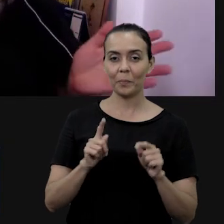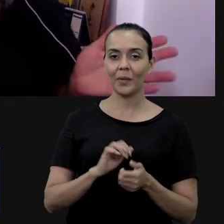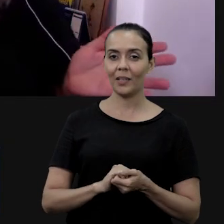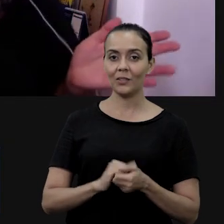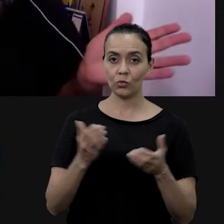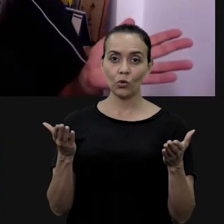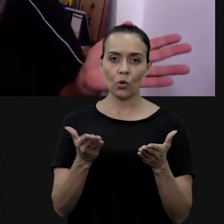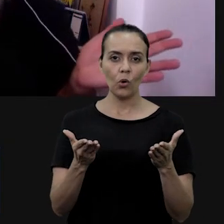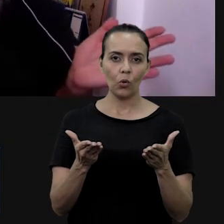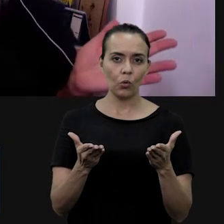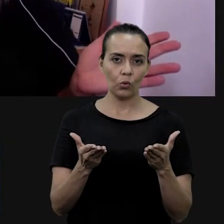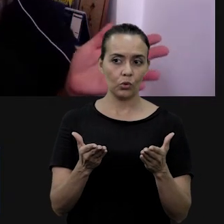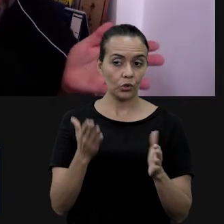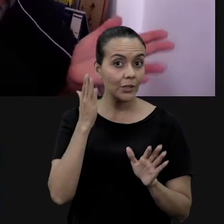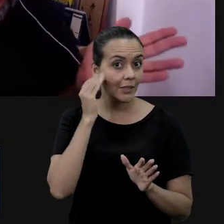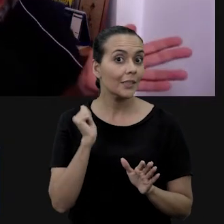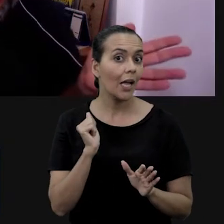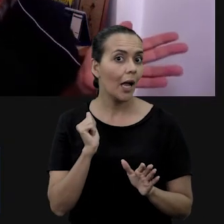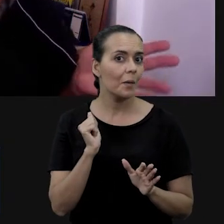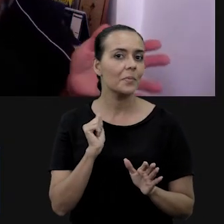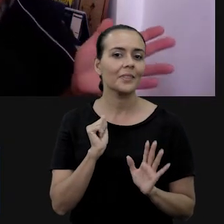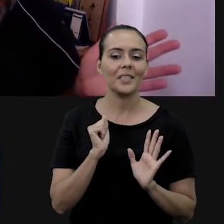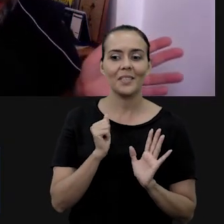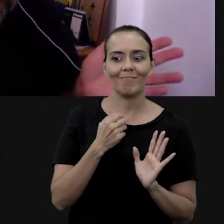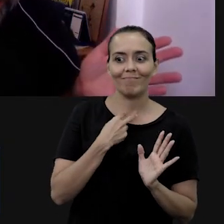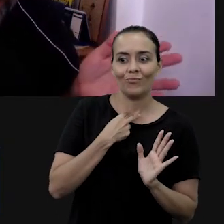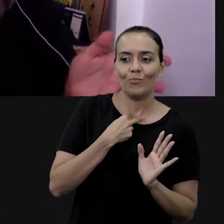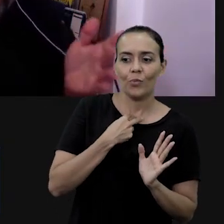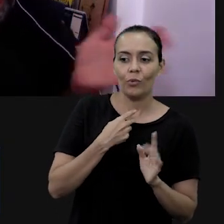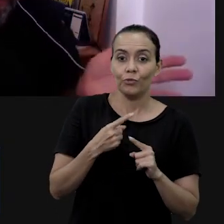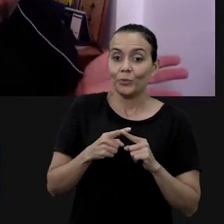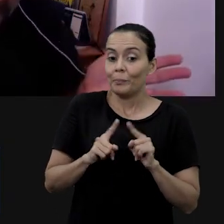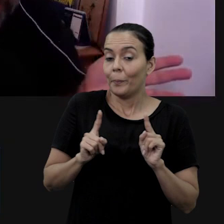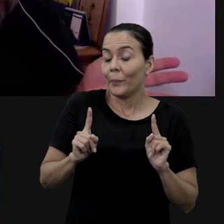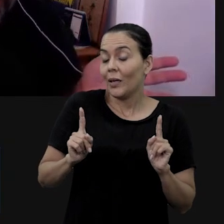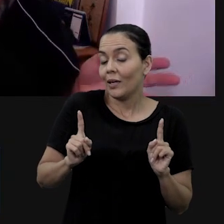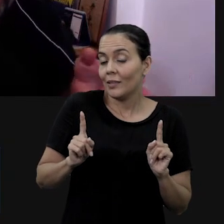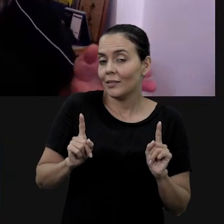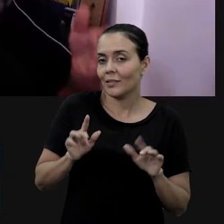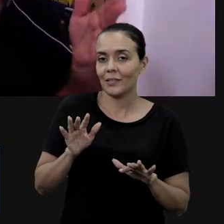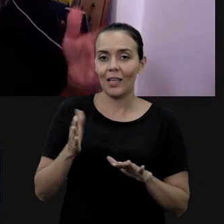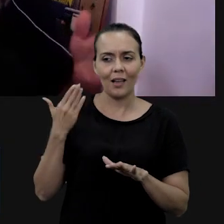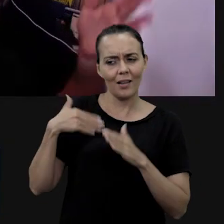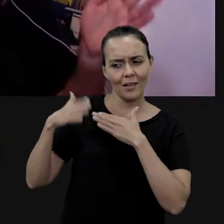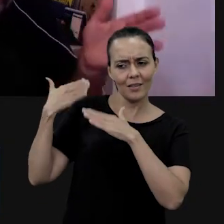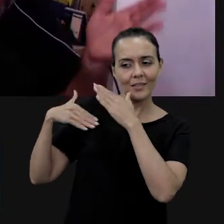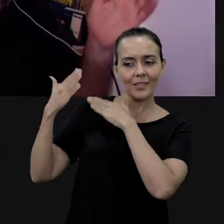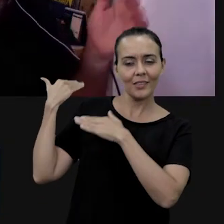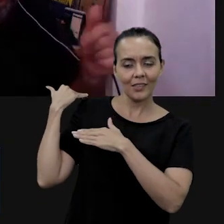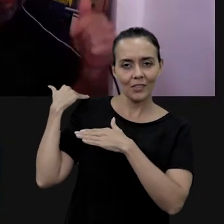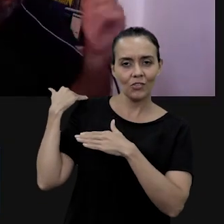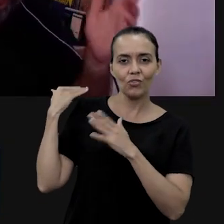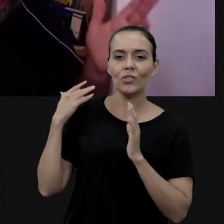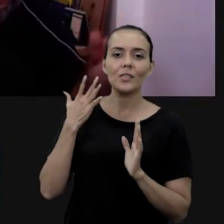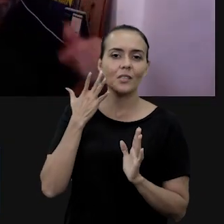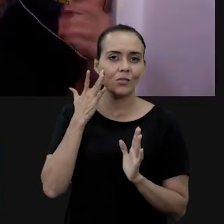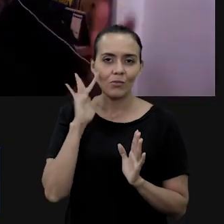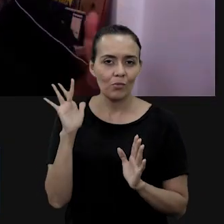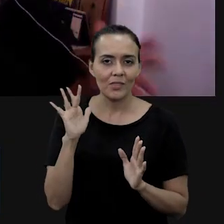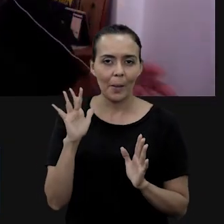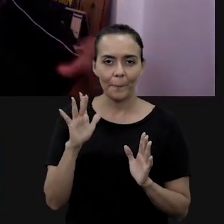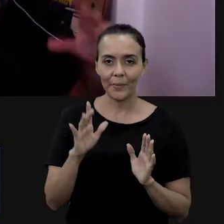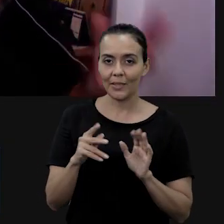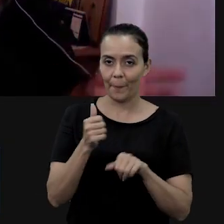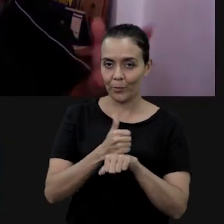Pode. Hoje em dia, evidentemente, que já não deve acontecer isso, mas no momento anterior, anos atrás,